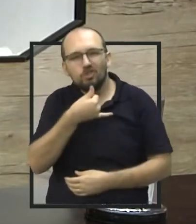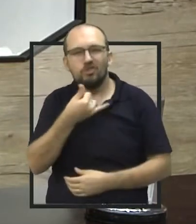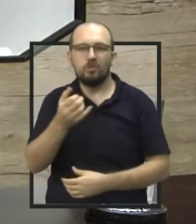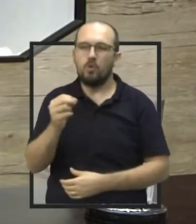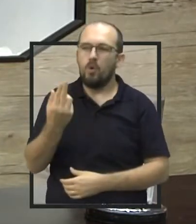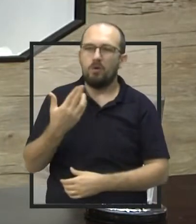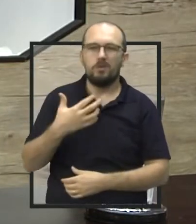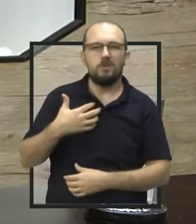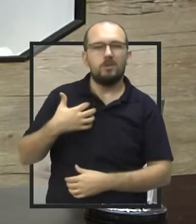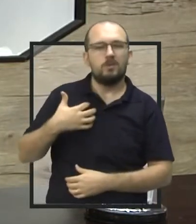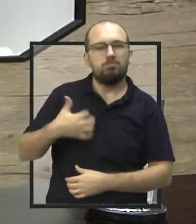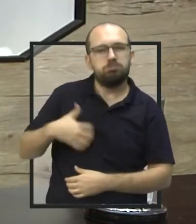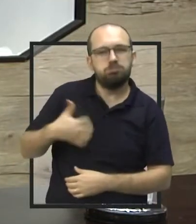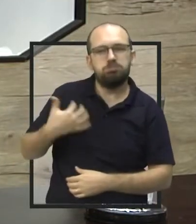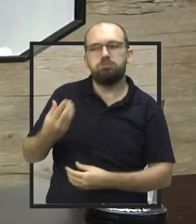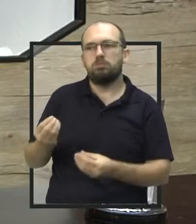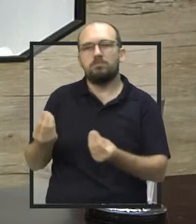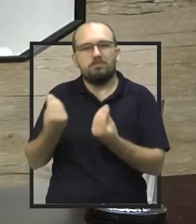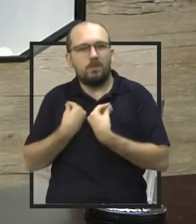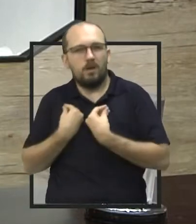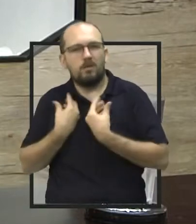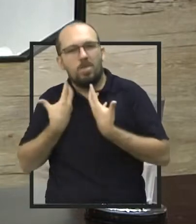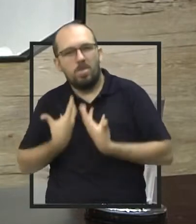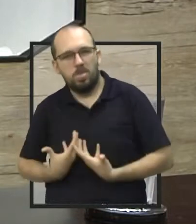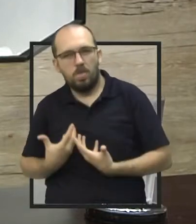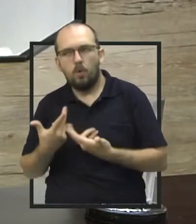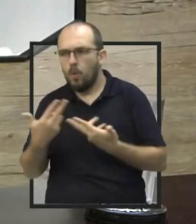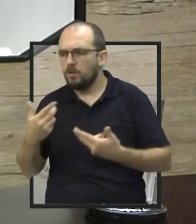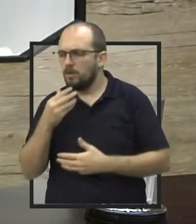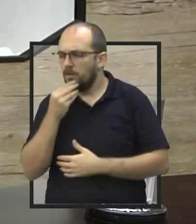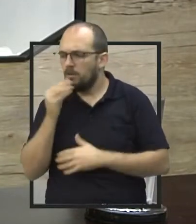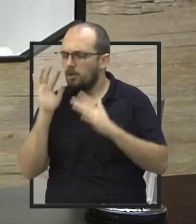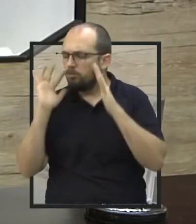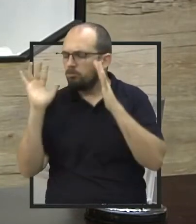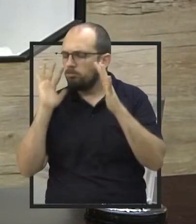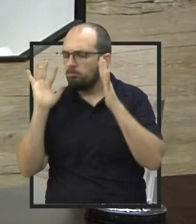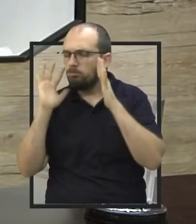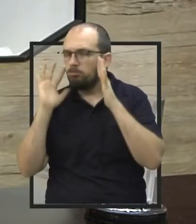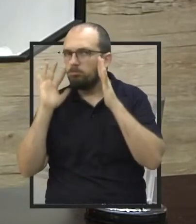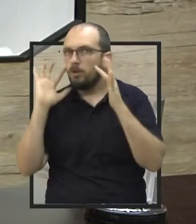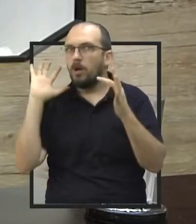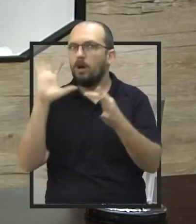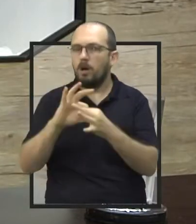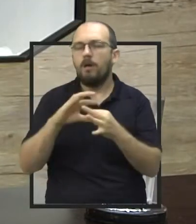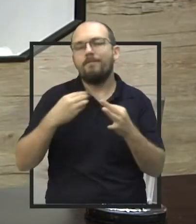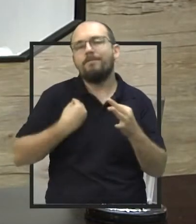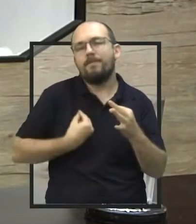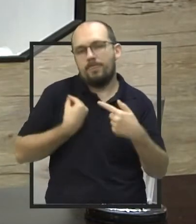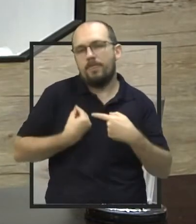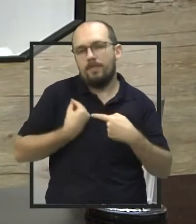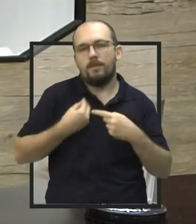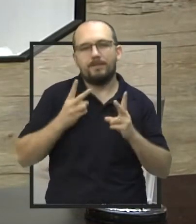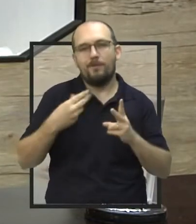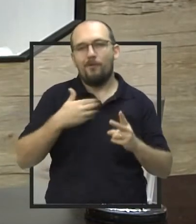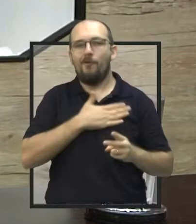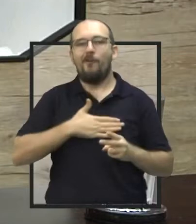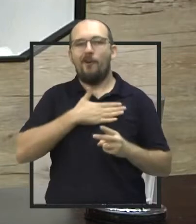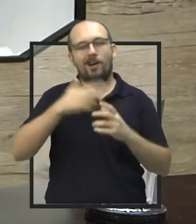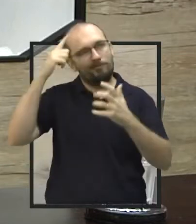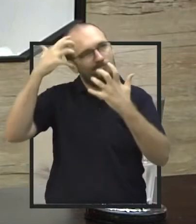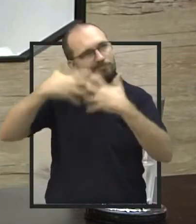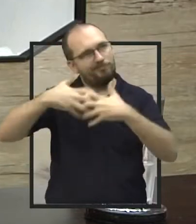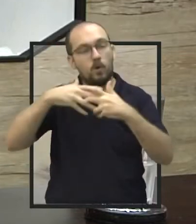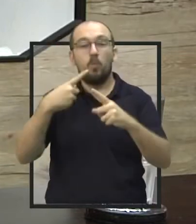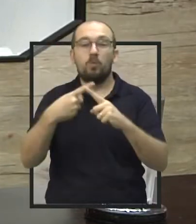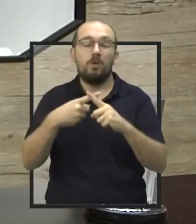eu já entendi que aquilo seria um projeto, não foi antes, né? Foi depois da primeira crônica que eu publiquei no Facebook, teve